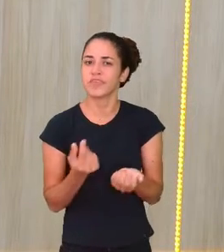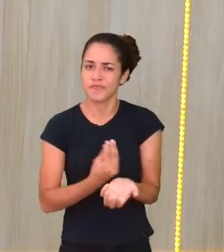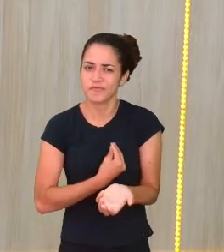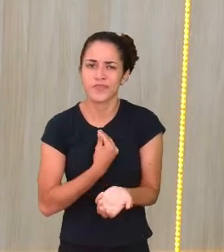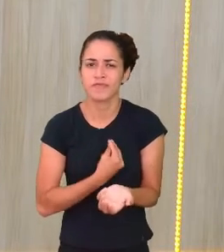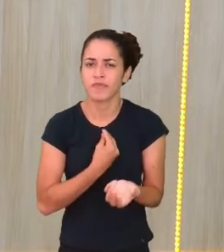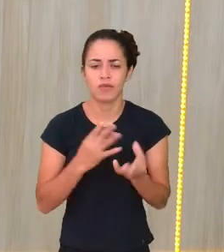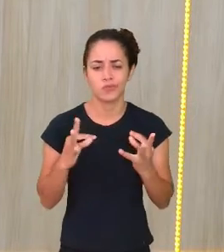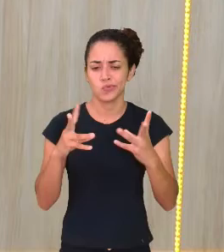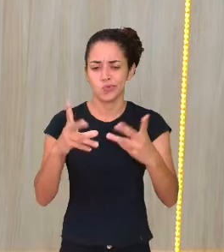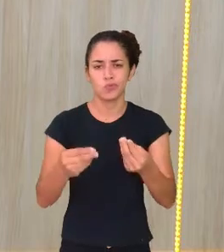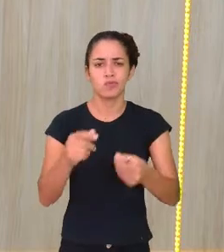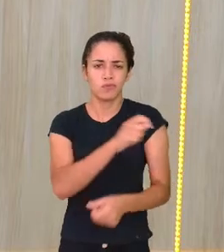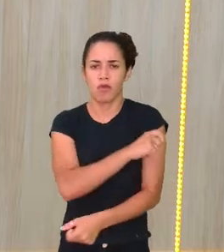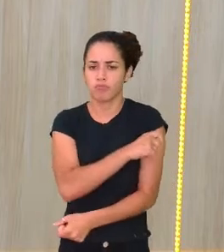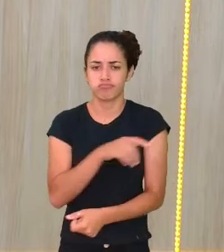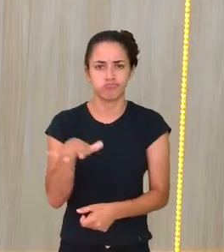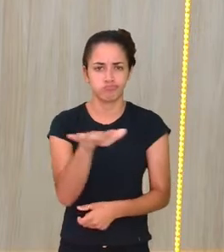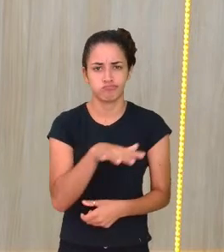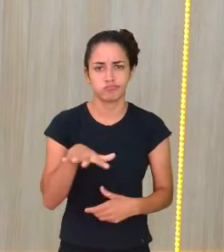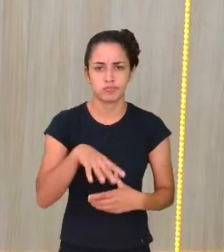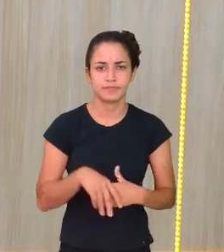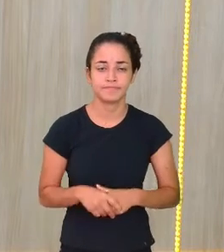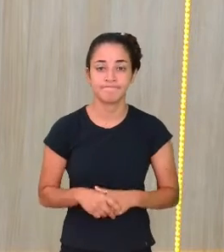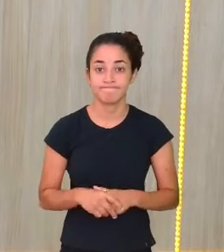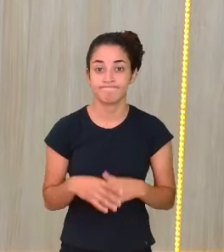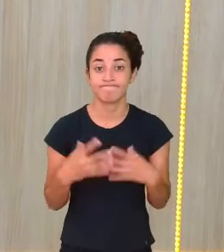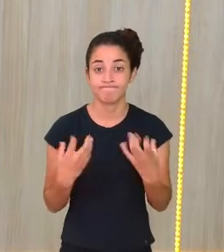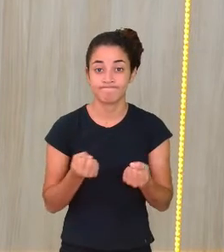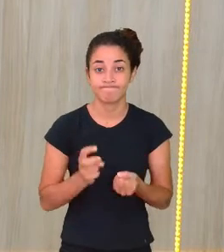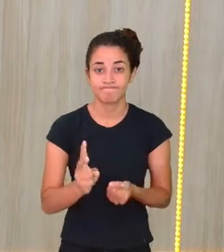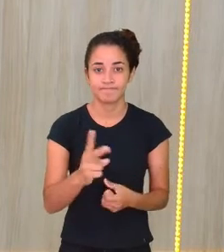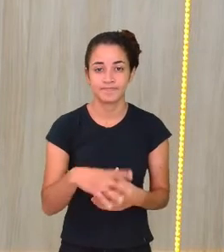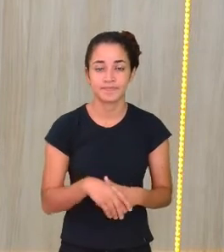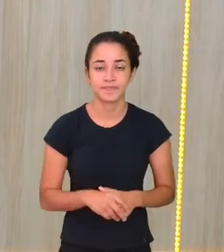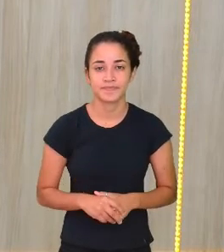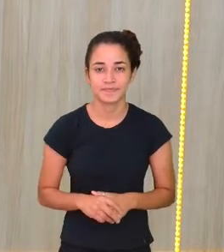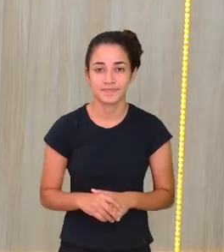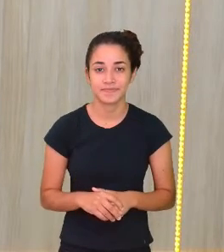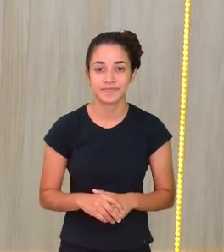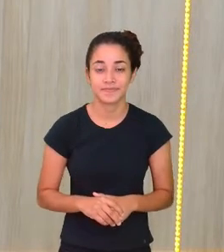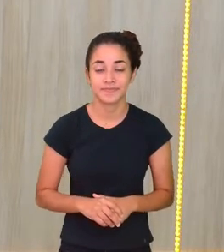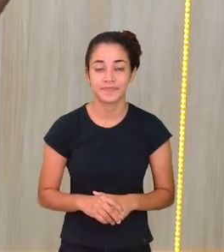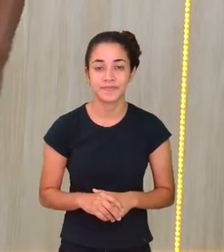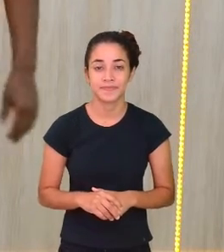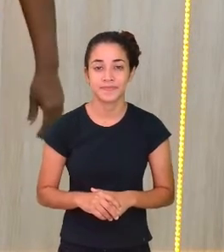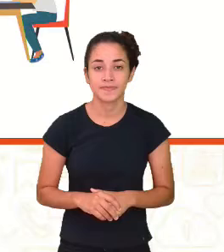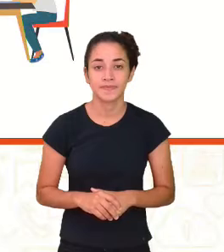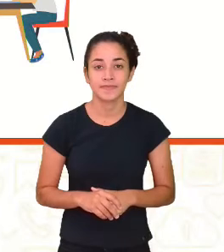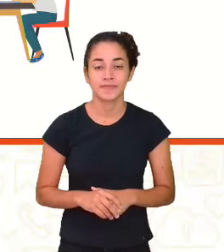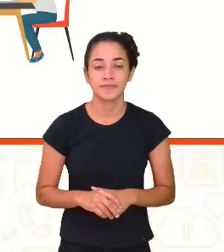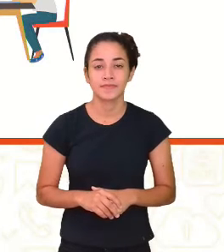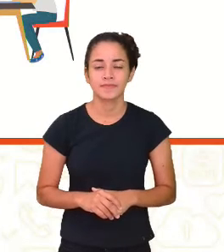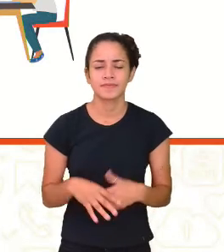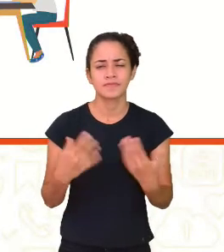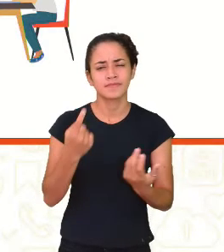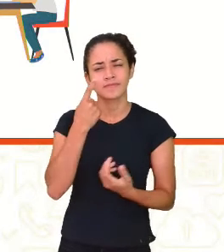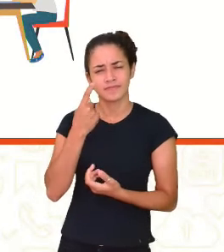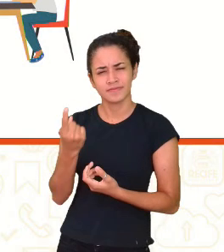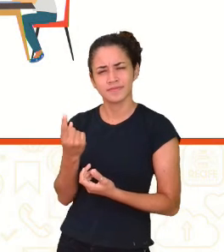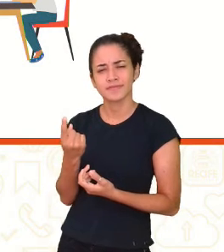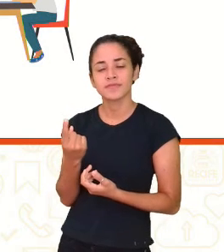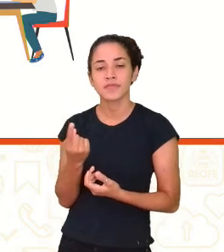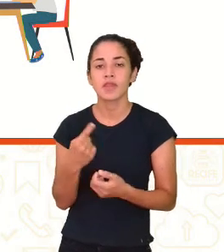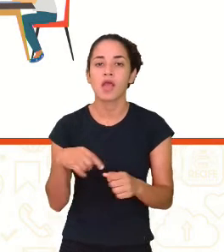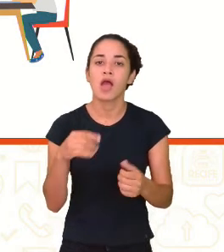vivência com todos os outros estudantes. Vamos lá. Então, vamos observar aqui que